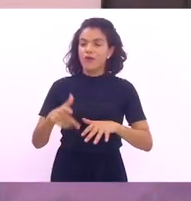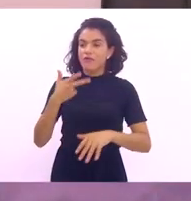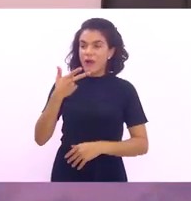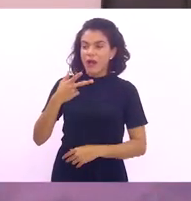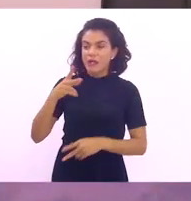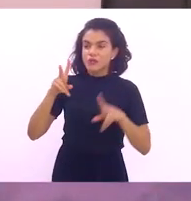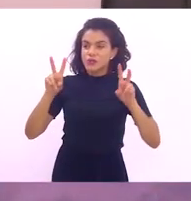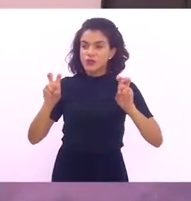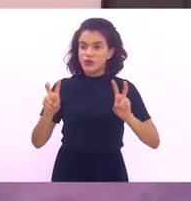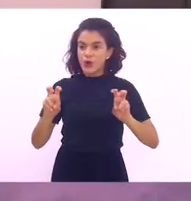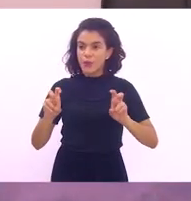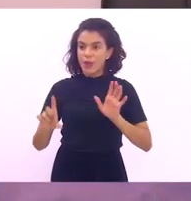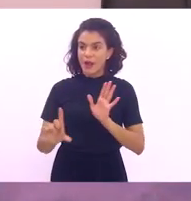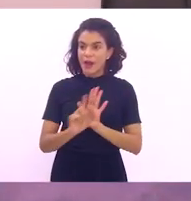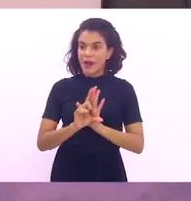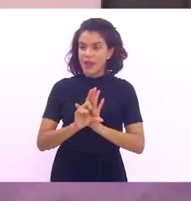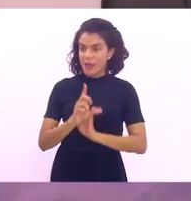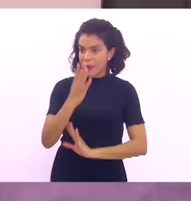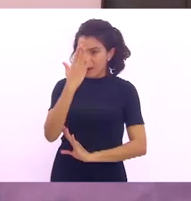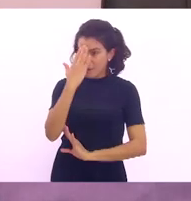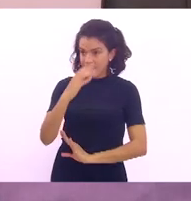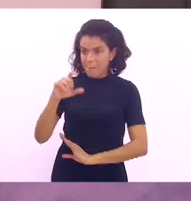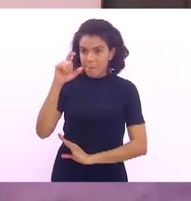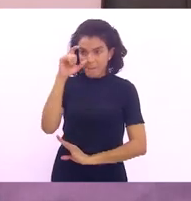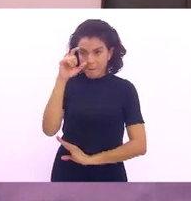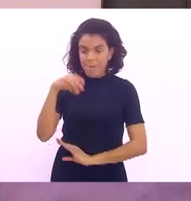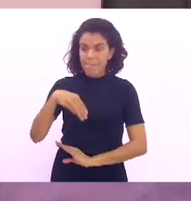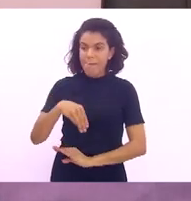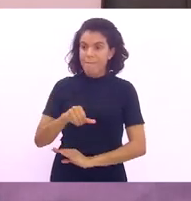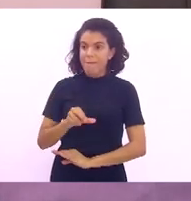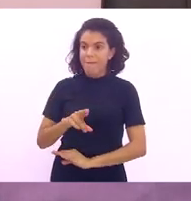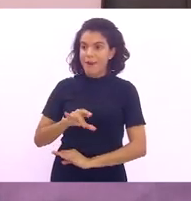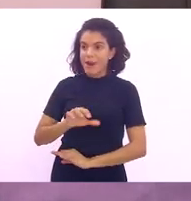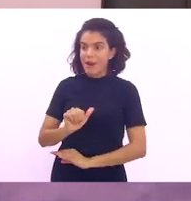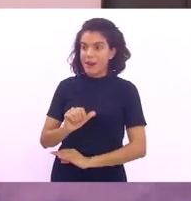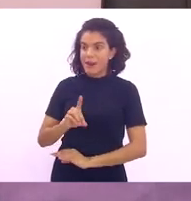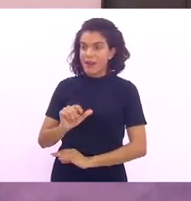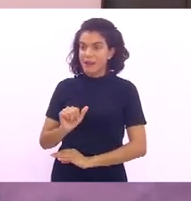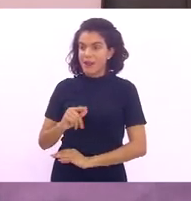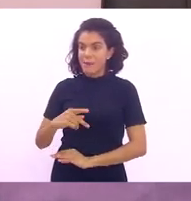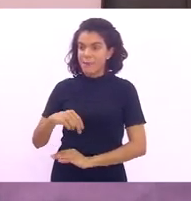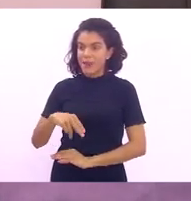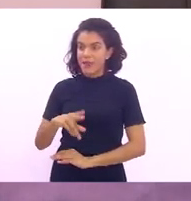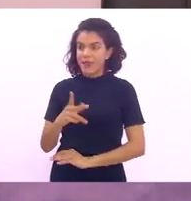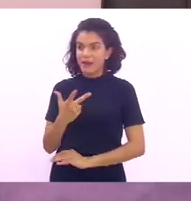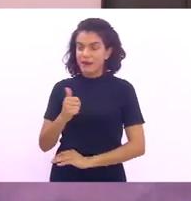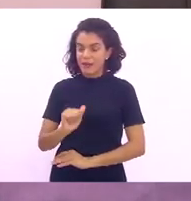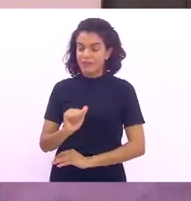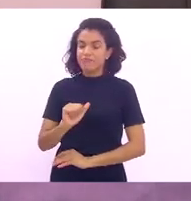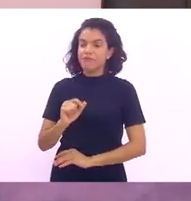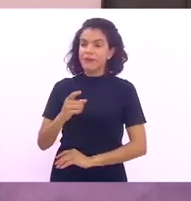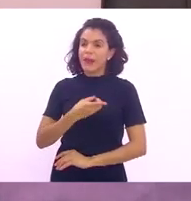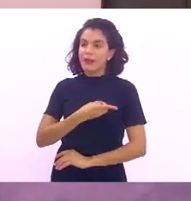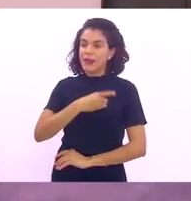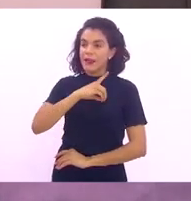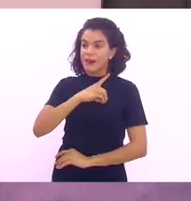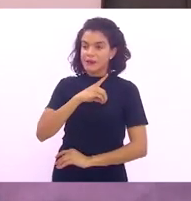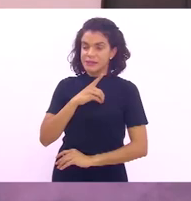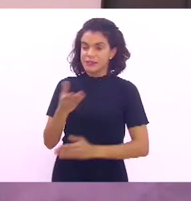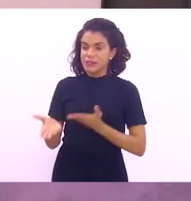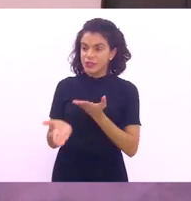sobre a Lei Maria da Penha os desafios para execução nas delegacias de atendimento a mulher